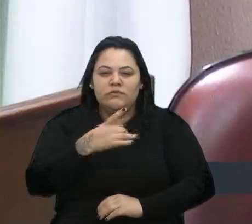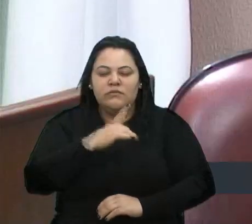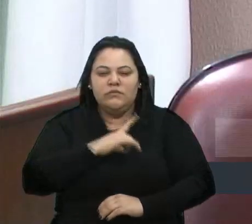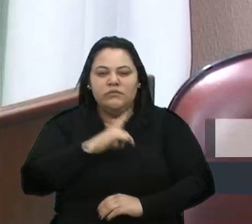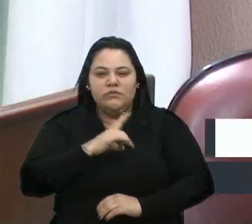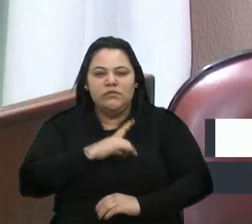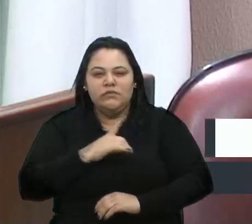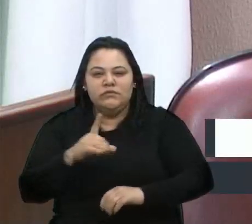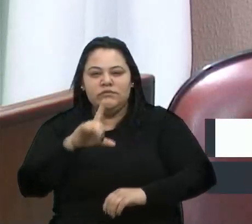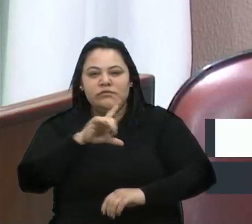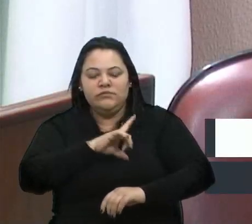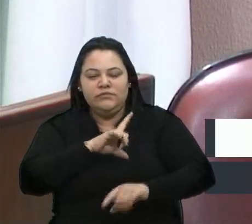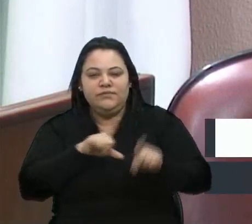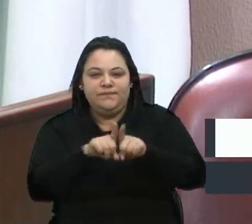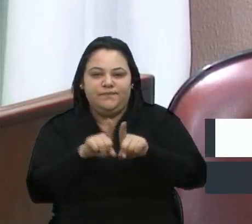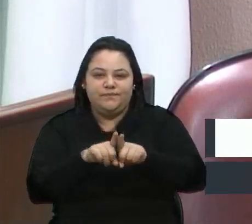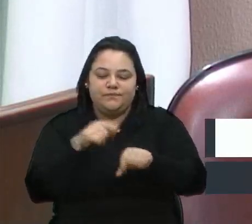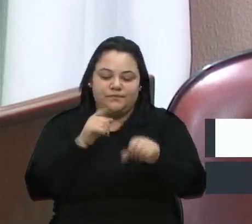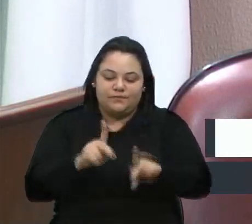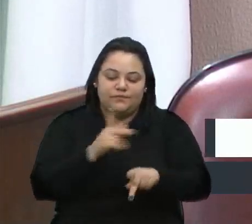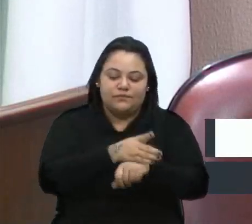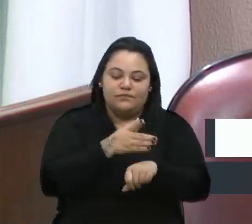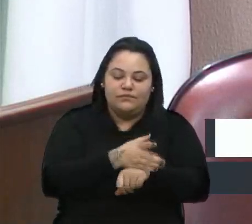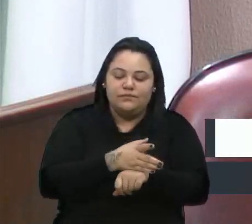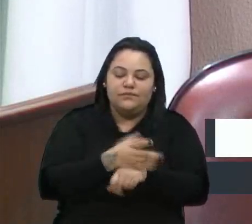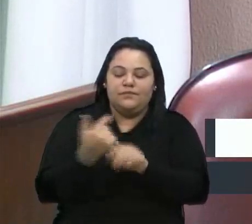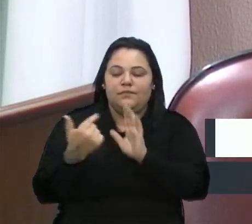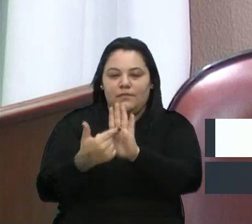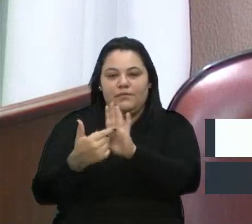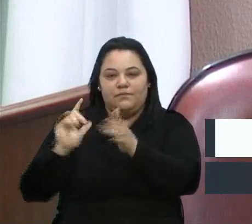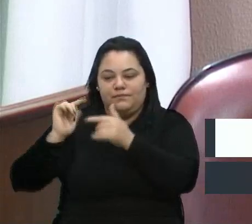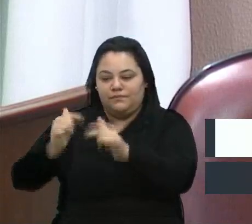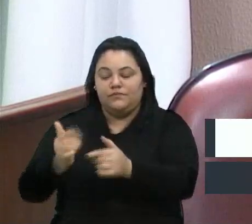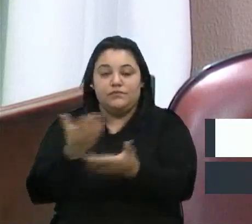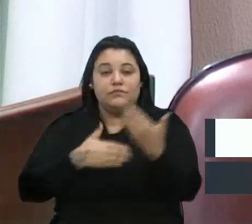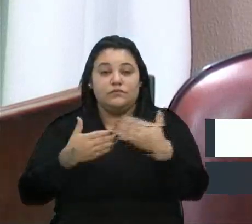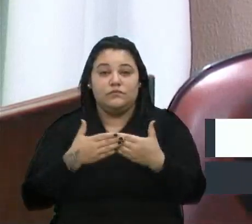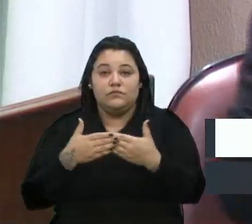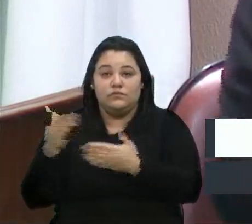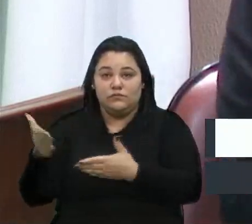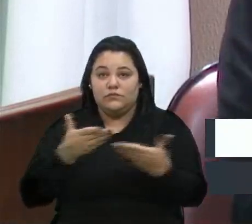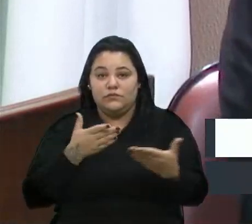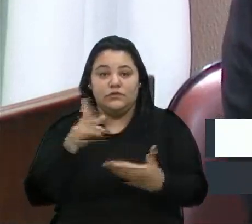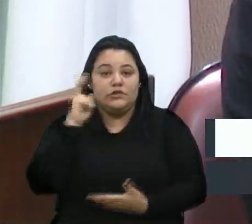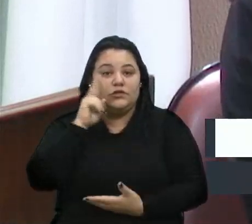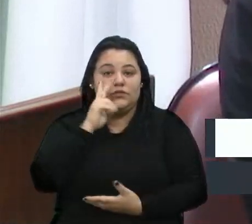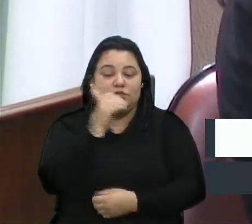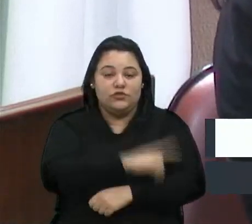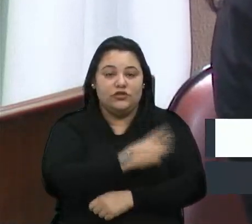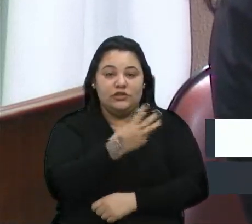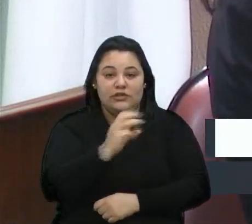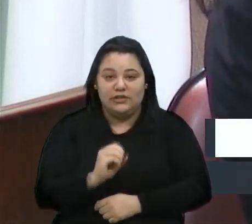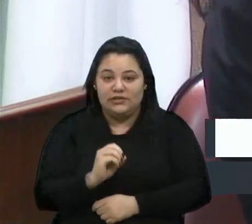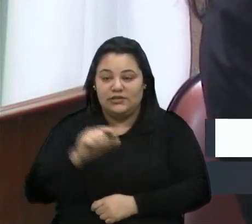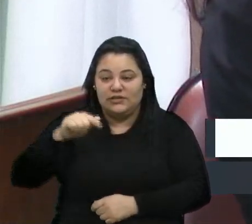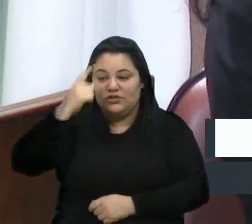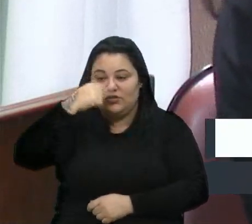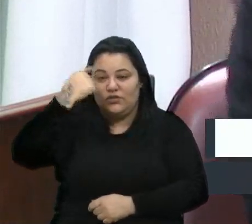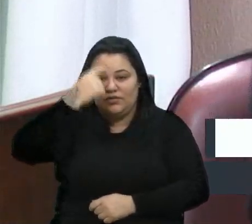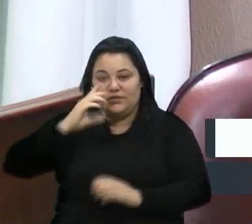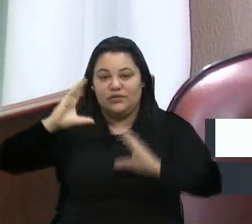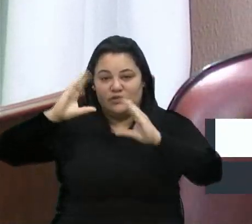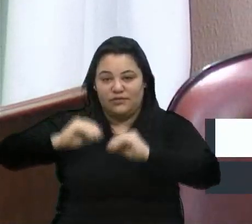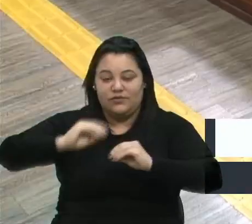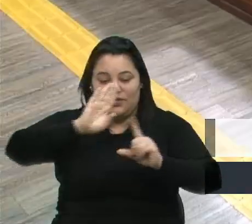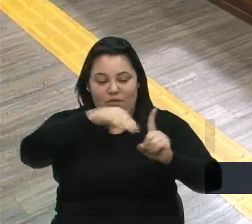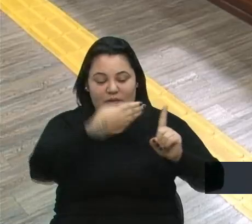em resgatar e trazer essa história para a gente. Então, todos convidados para a próxima segunda-feira, dia 30, 7h, Cine Plenário, em homenagem ao centenário de